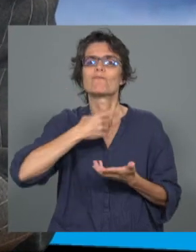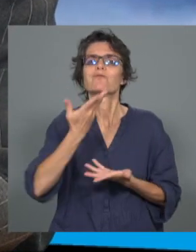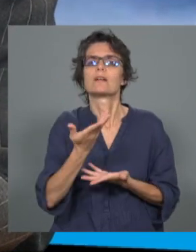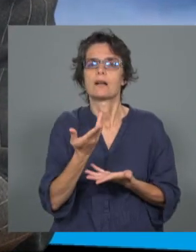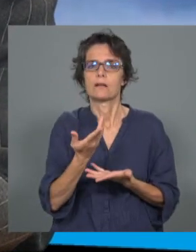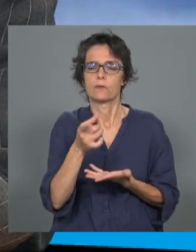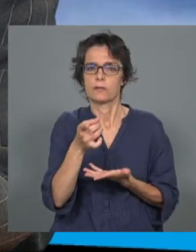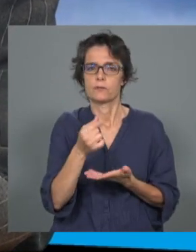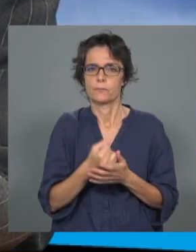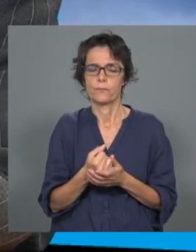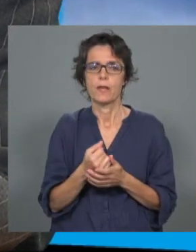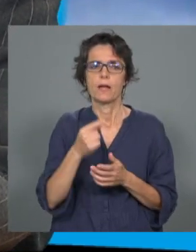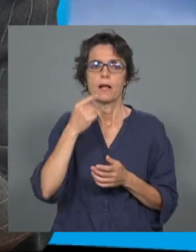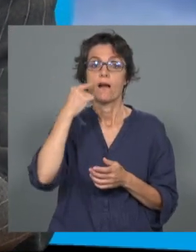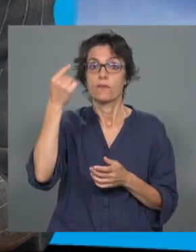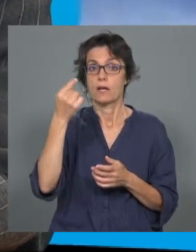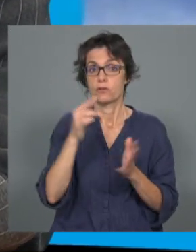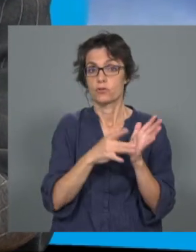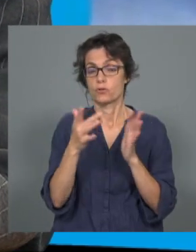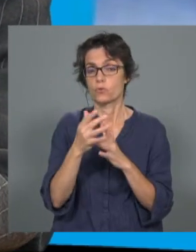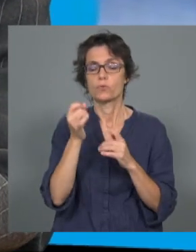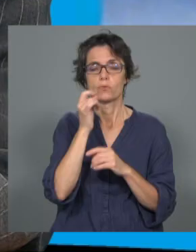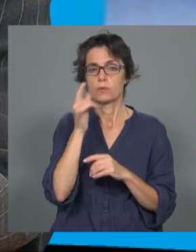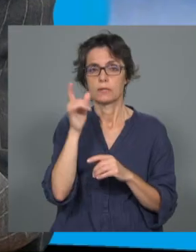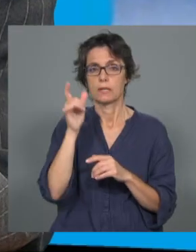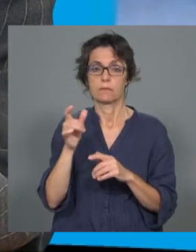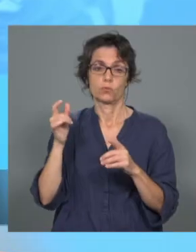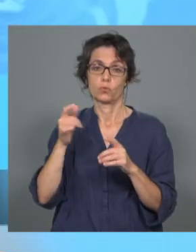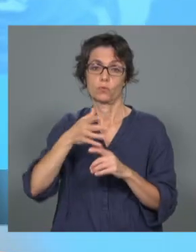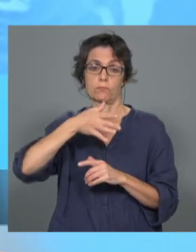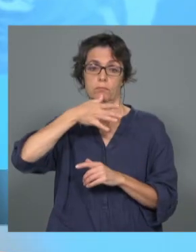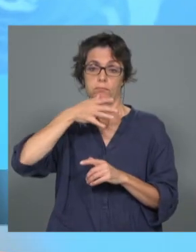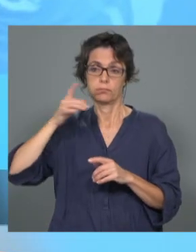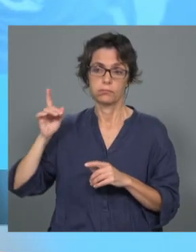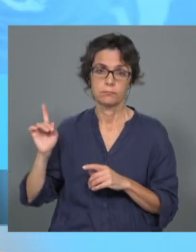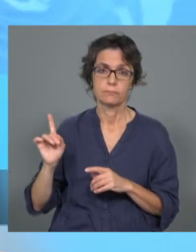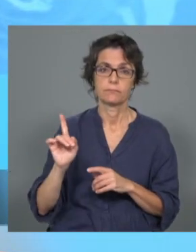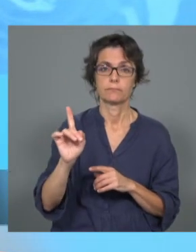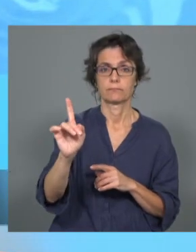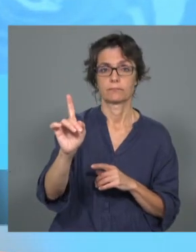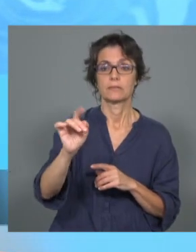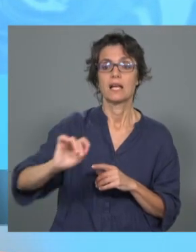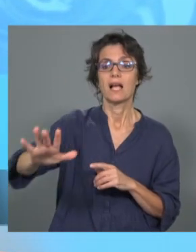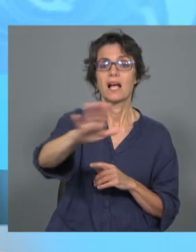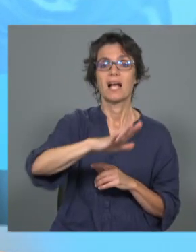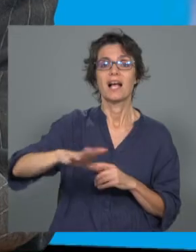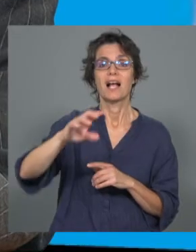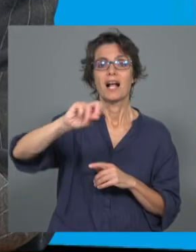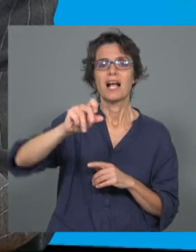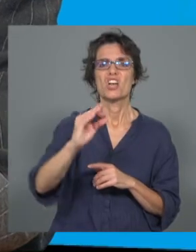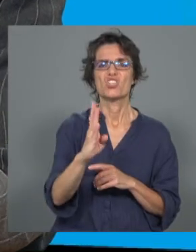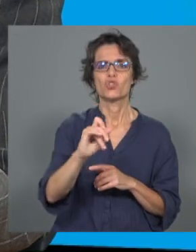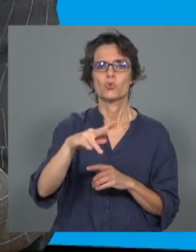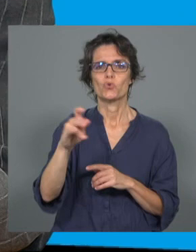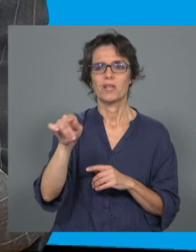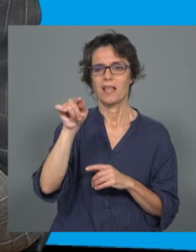de Jesus a Jerusalém é a viagem do profeta. Jerusalém é a cidade dos profetas. Para lá também se